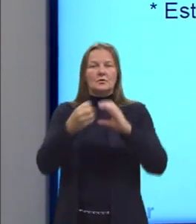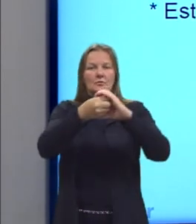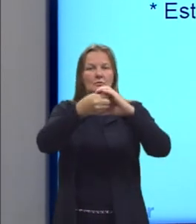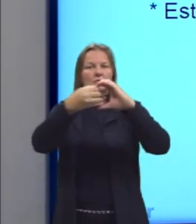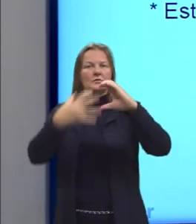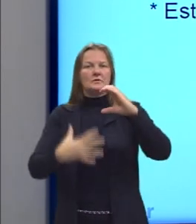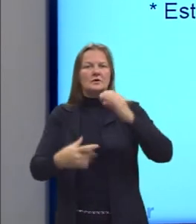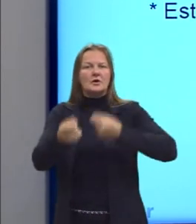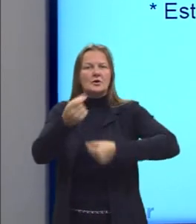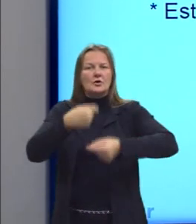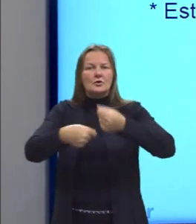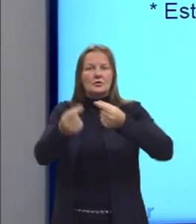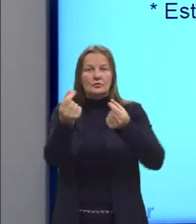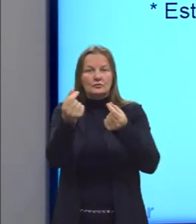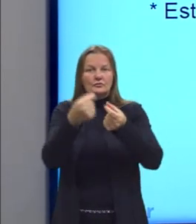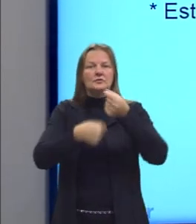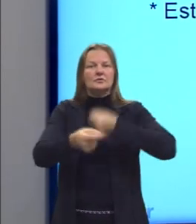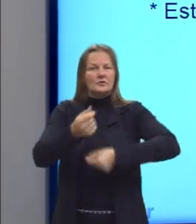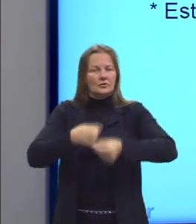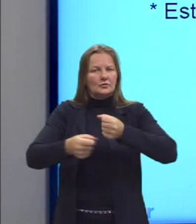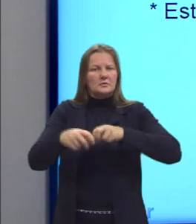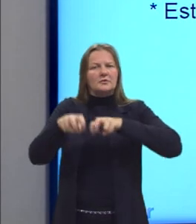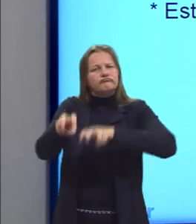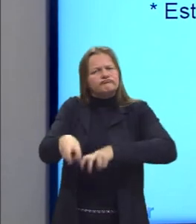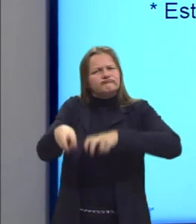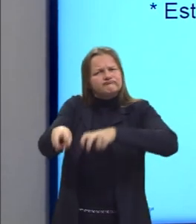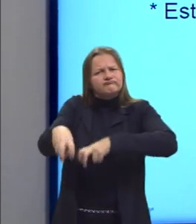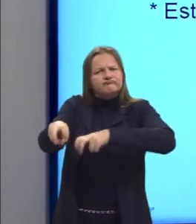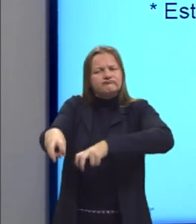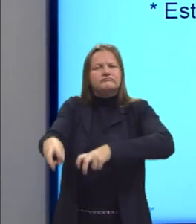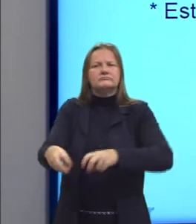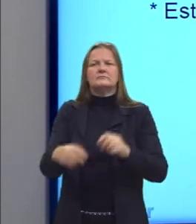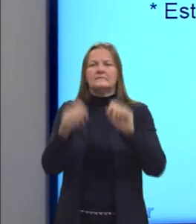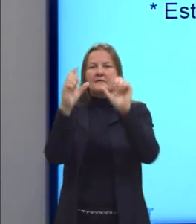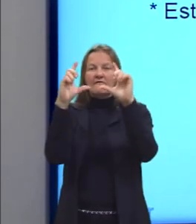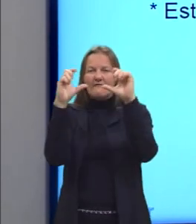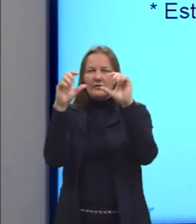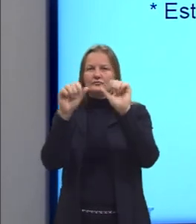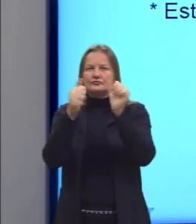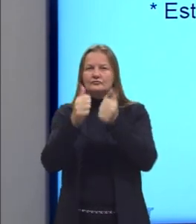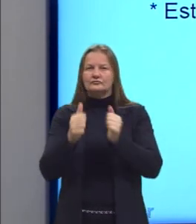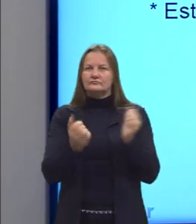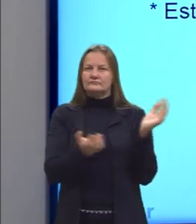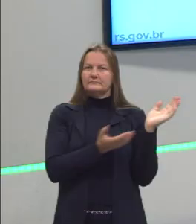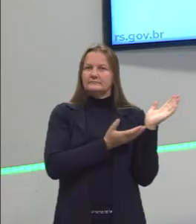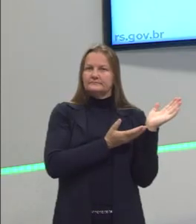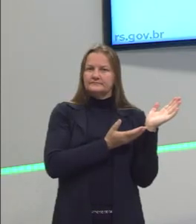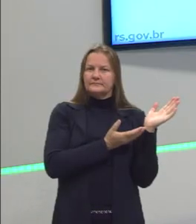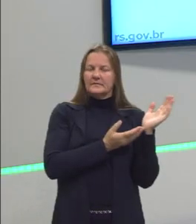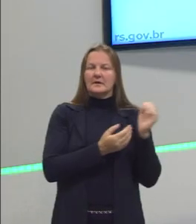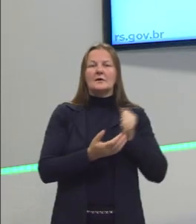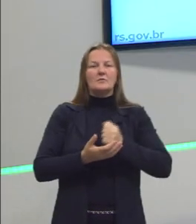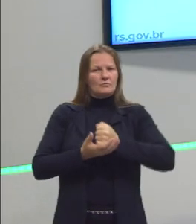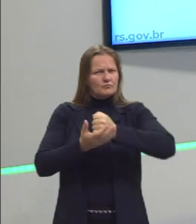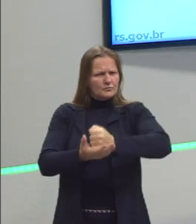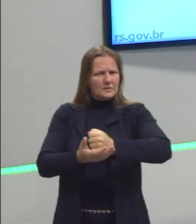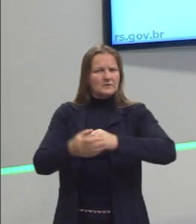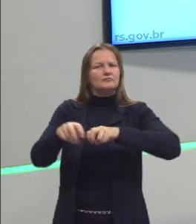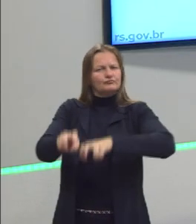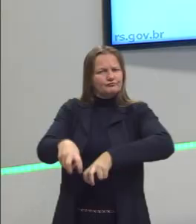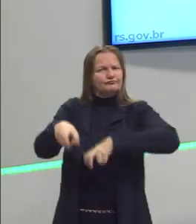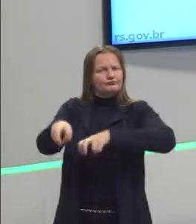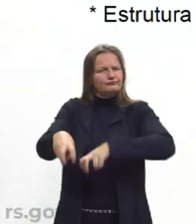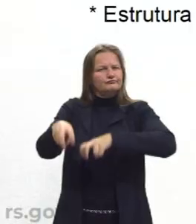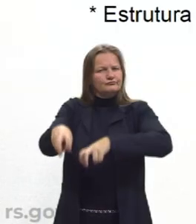economia essencialmente agrícola Aqui está a imagem é muito baseada na agricultura então é uma economia